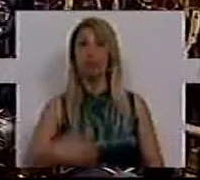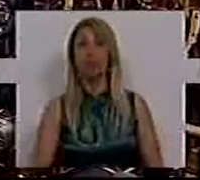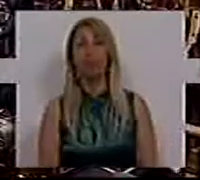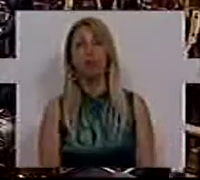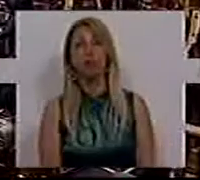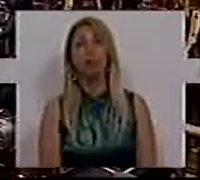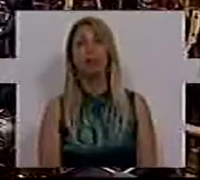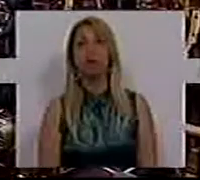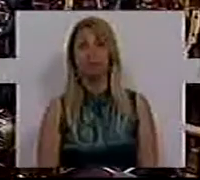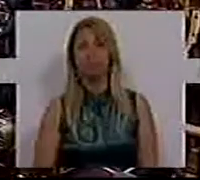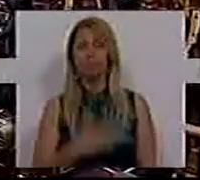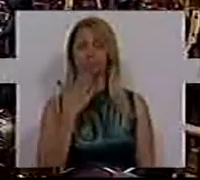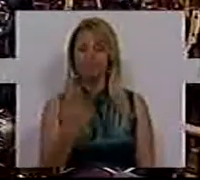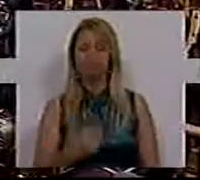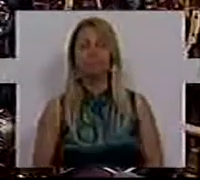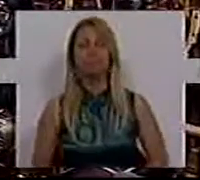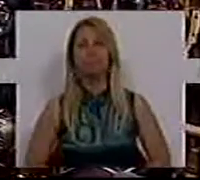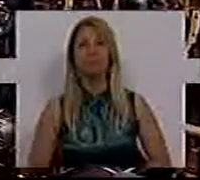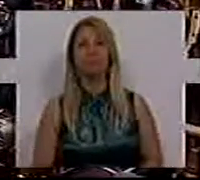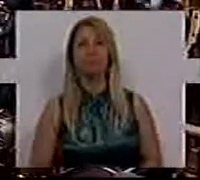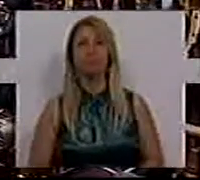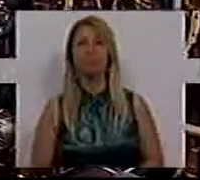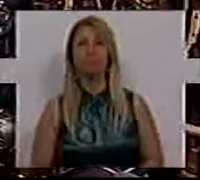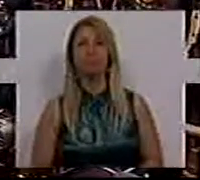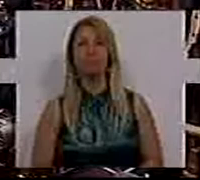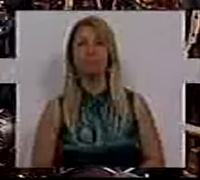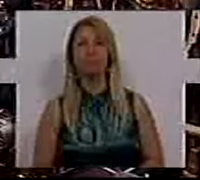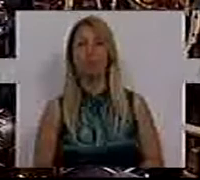E muito obrigada.